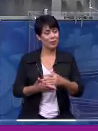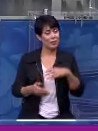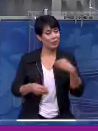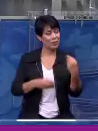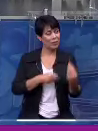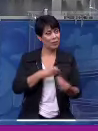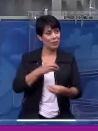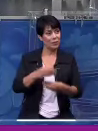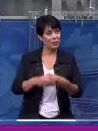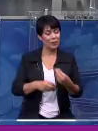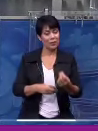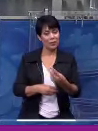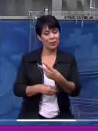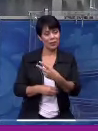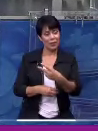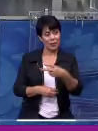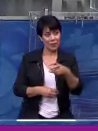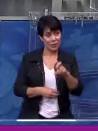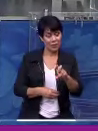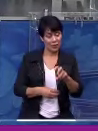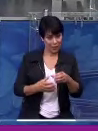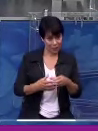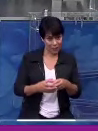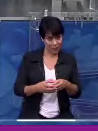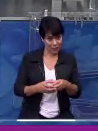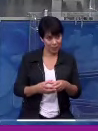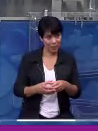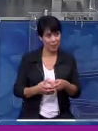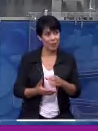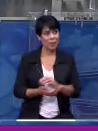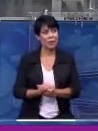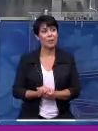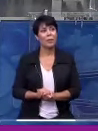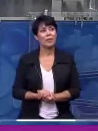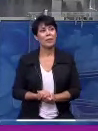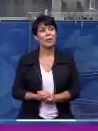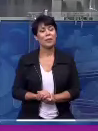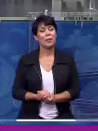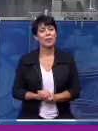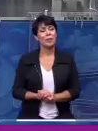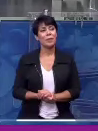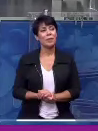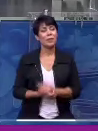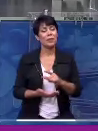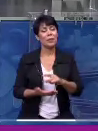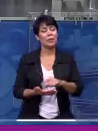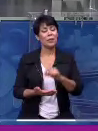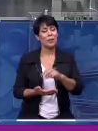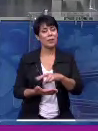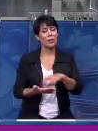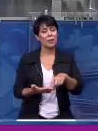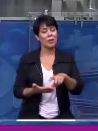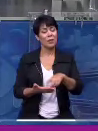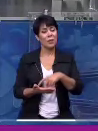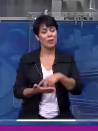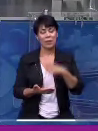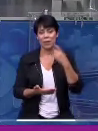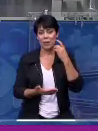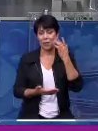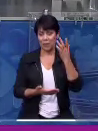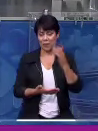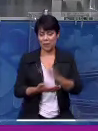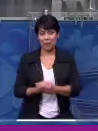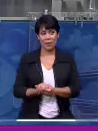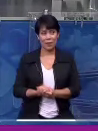embaralhando 25 bolas, numeradas de 01 a 25. Sorteio da Loto Fácil Concurso